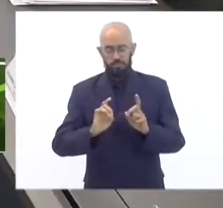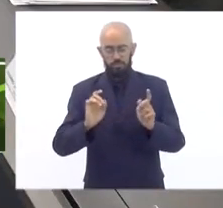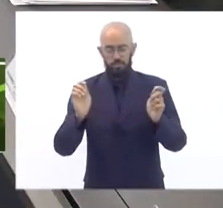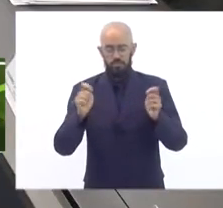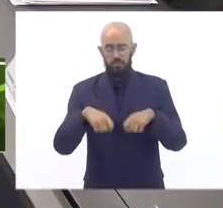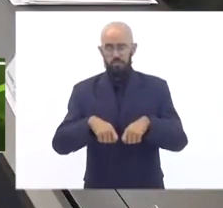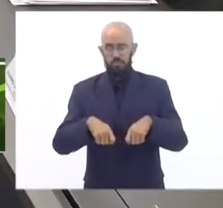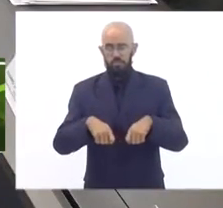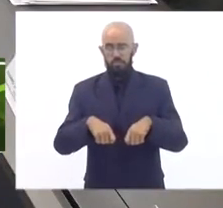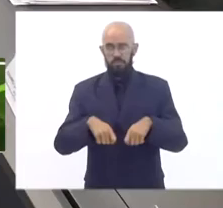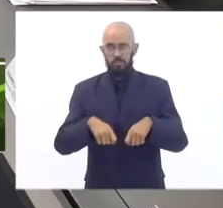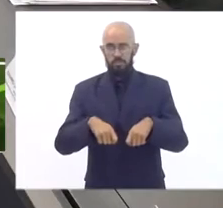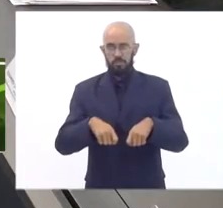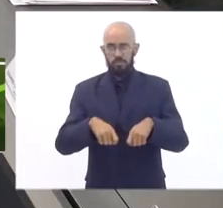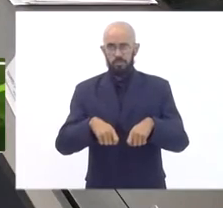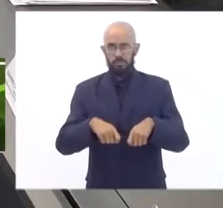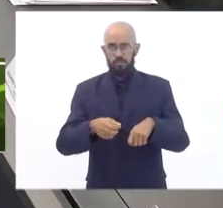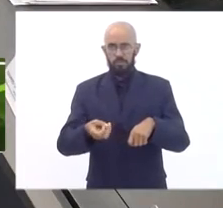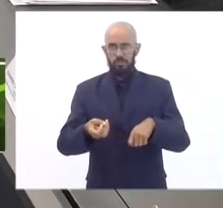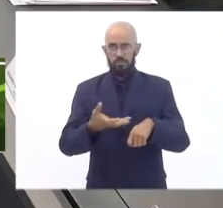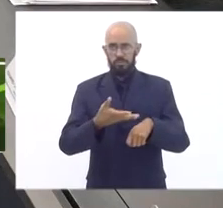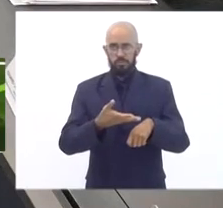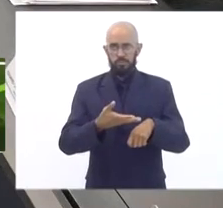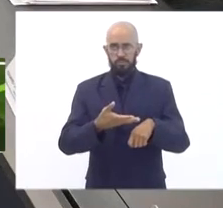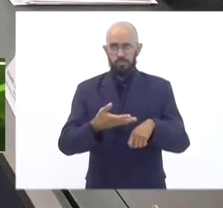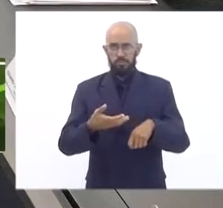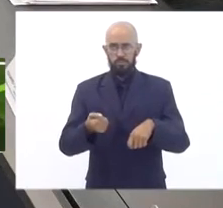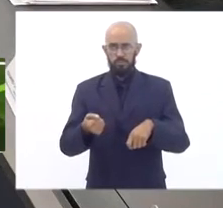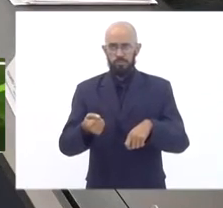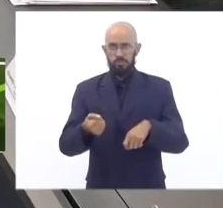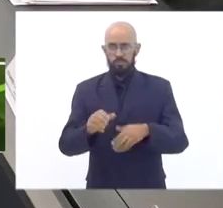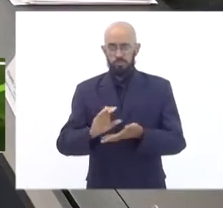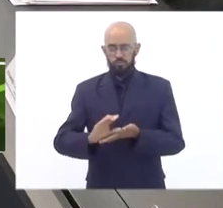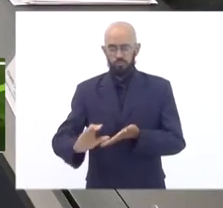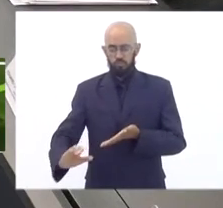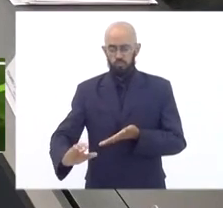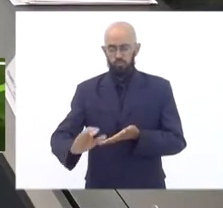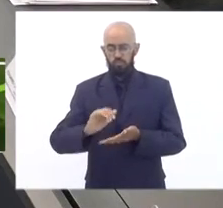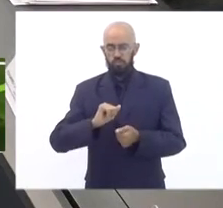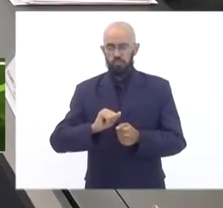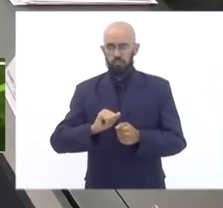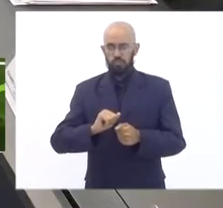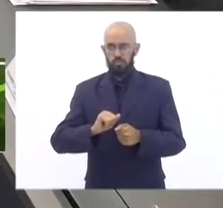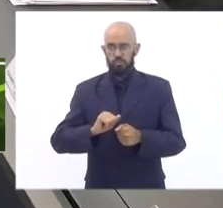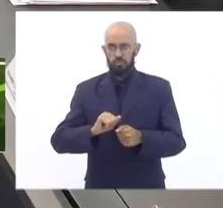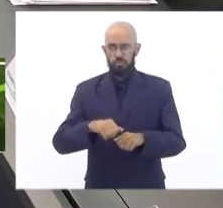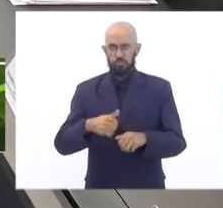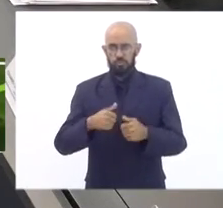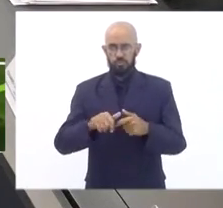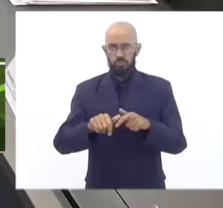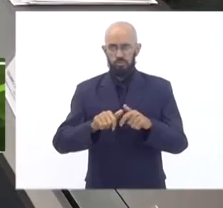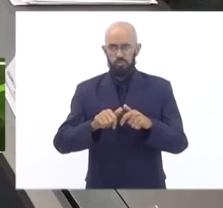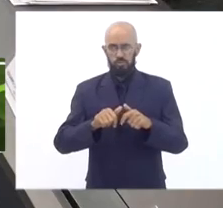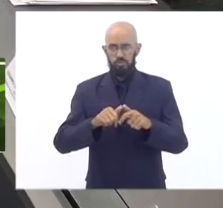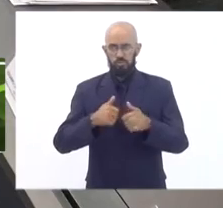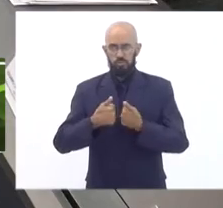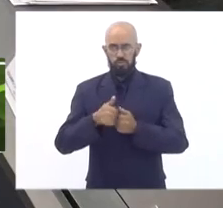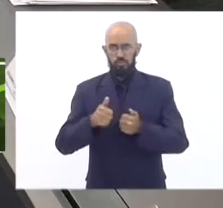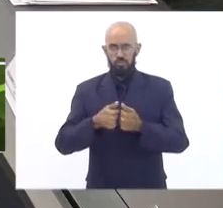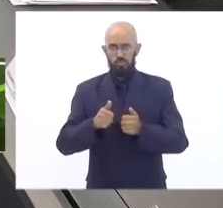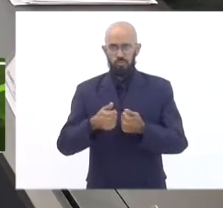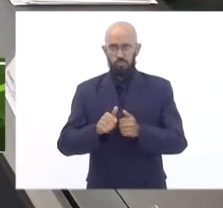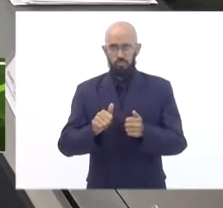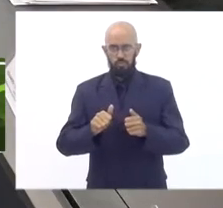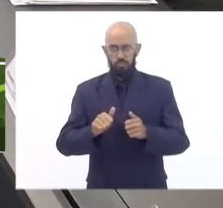possibilidades de novas formas de custeio do serviço de transporte ferroviário de passageiros que não